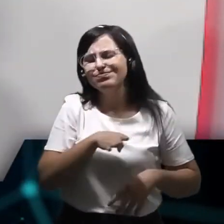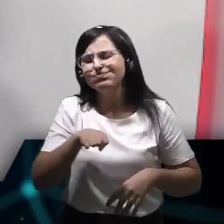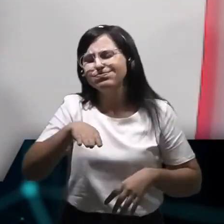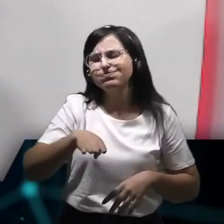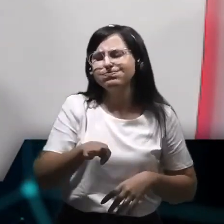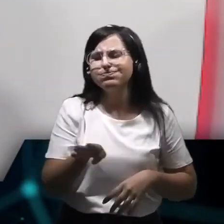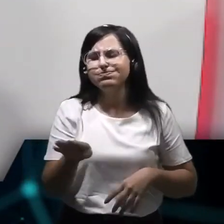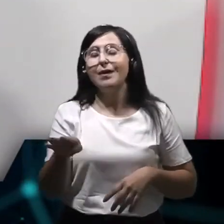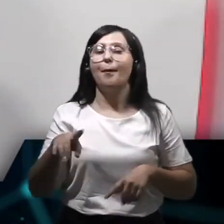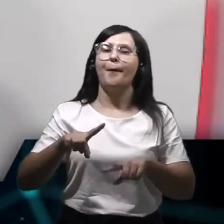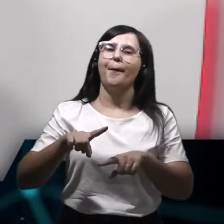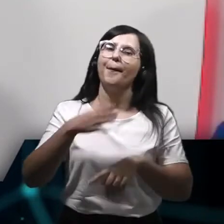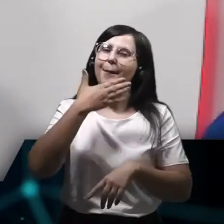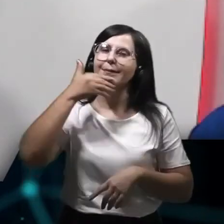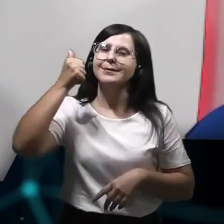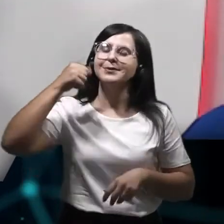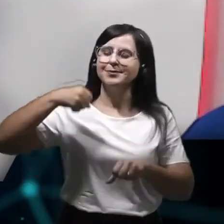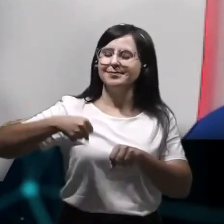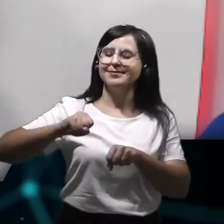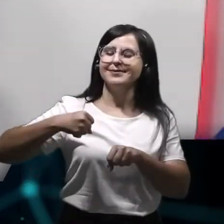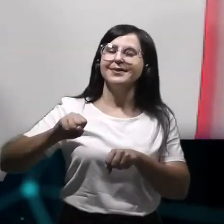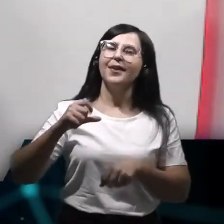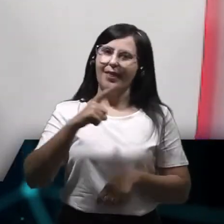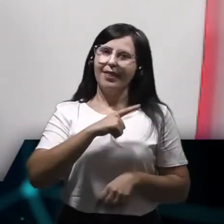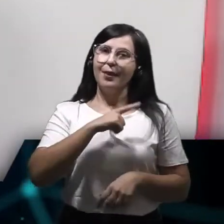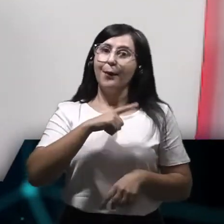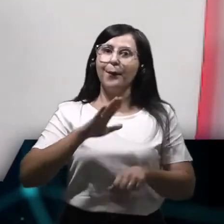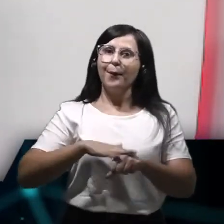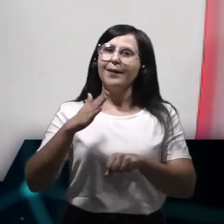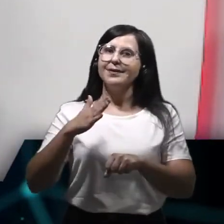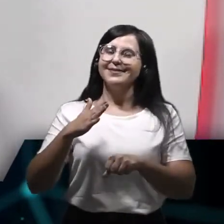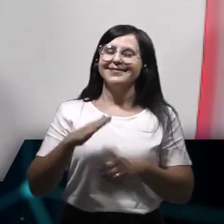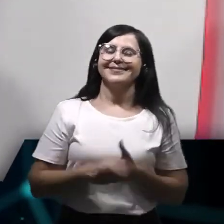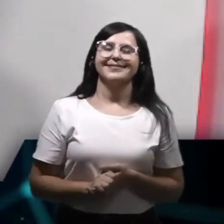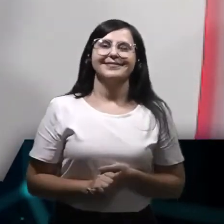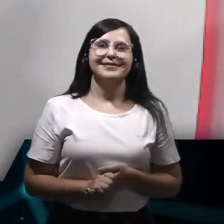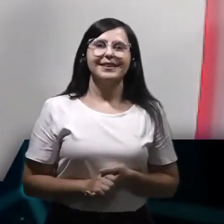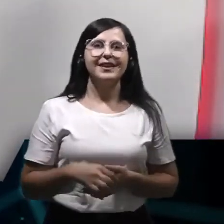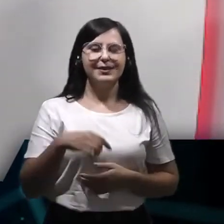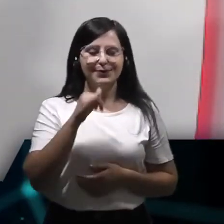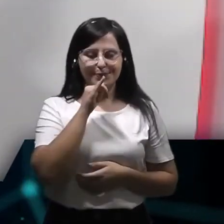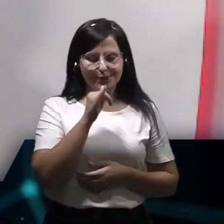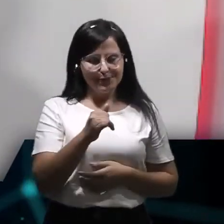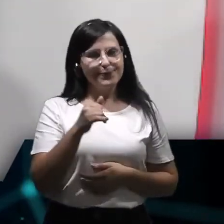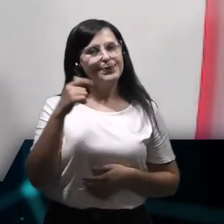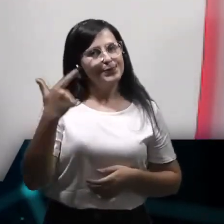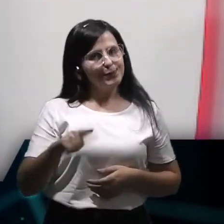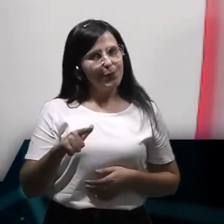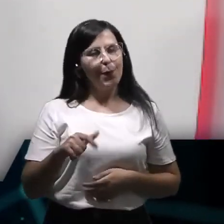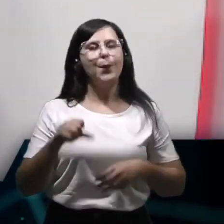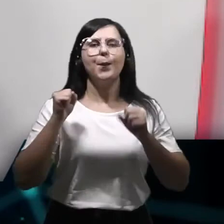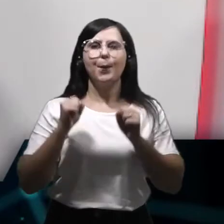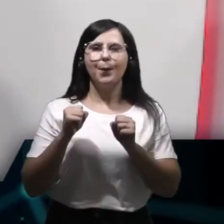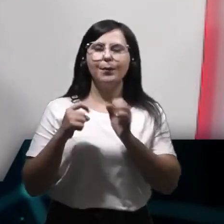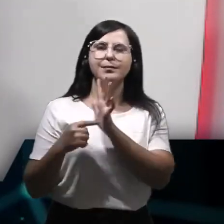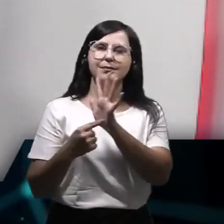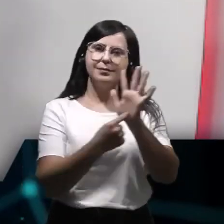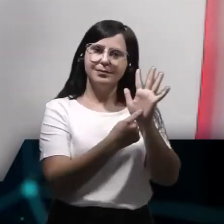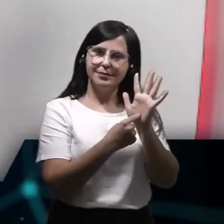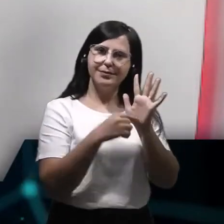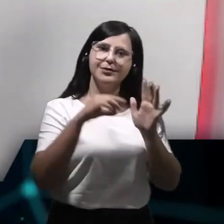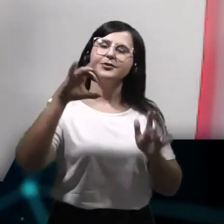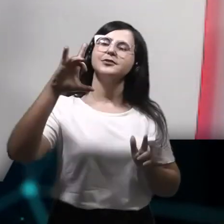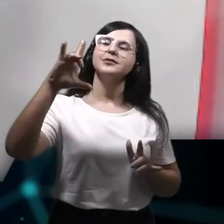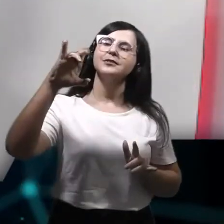são umas das nossas propostas, que a gente tem muito mais, certo? E quem, mais uma vez, repito, quem quiser conhecer, depois siga-nos lá nas